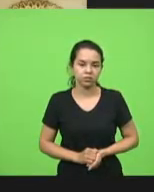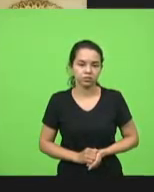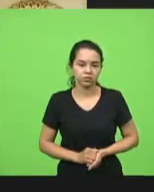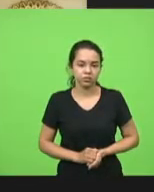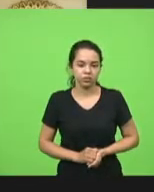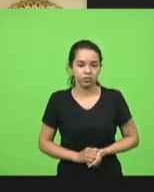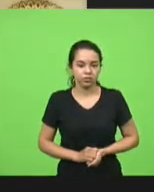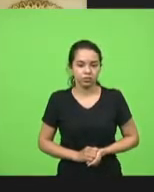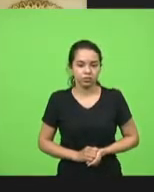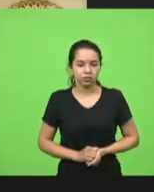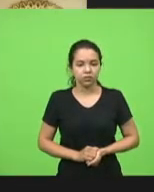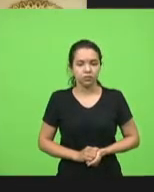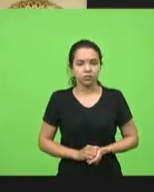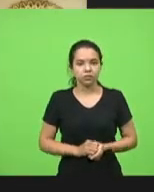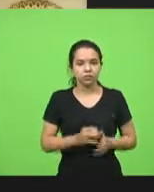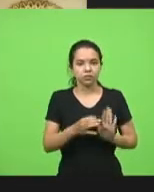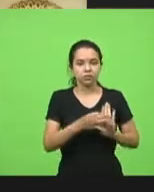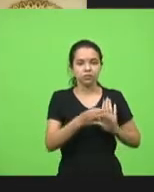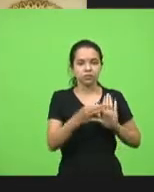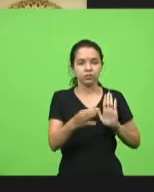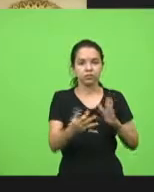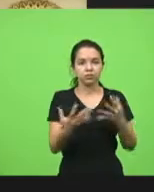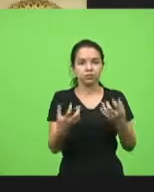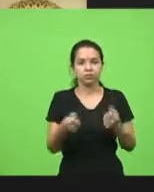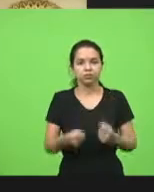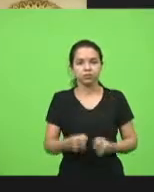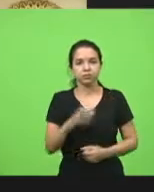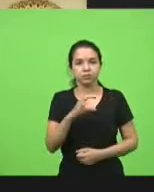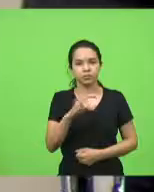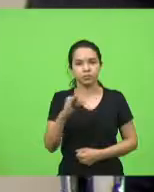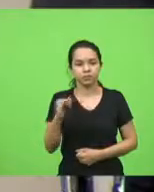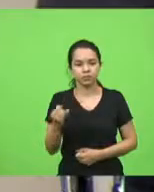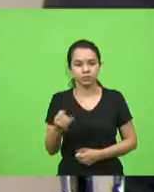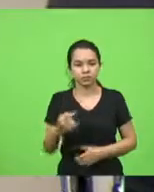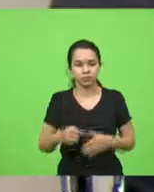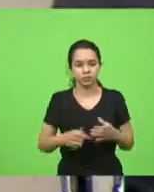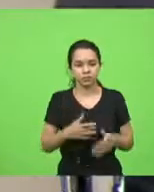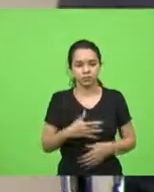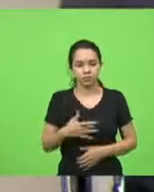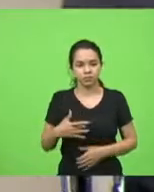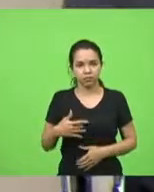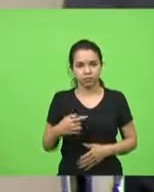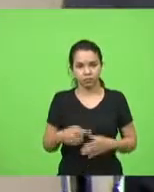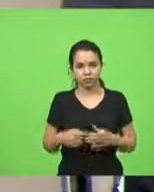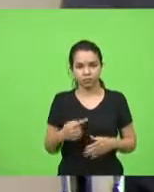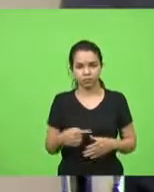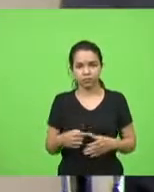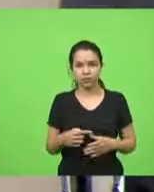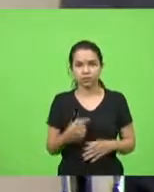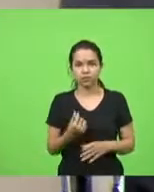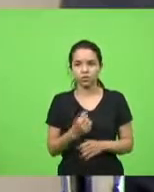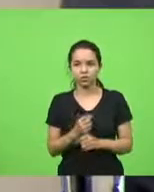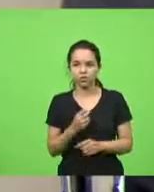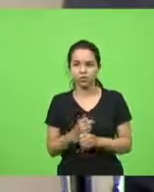Tem parecer favorável da Comissão de Constituição e Justiça, Comissão de Saúde e Comissão de Finanças.